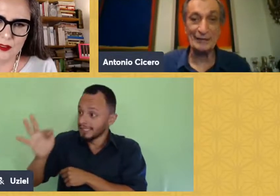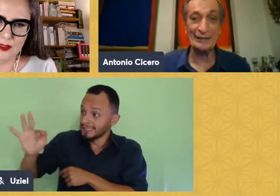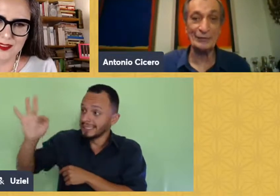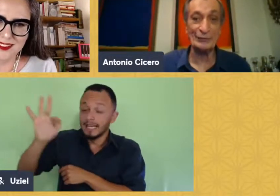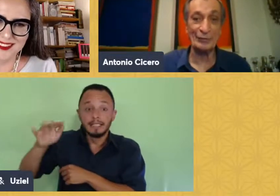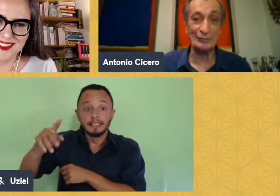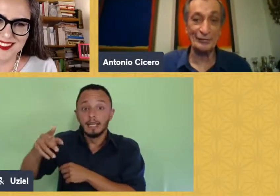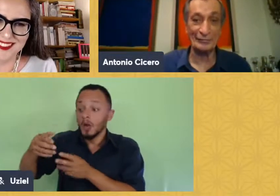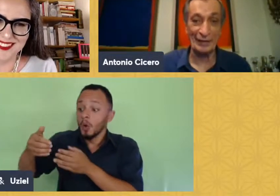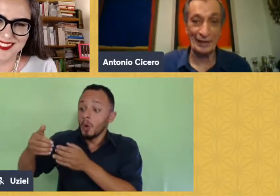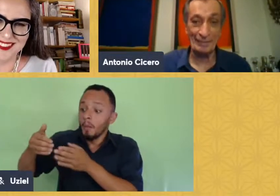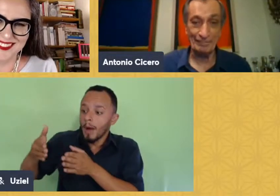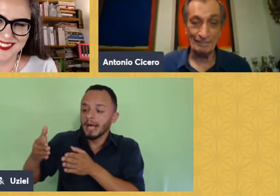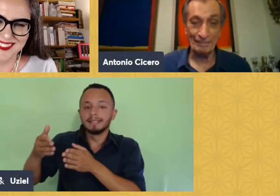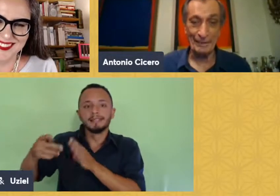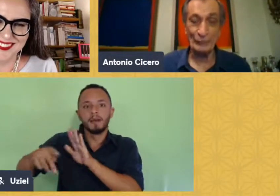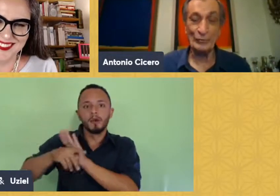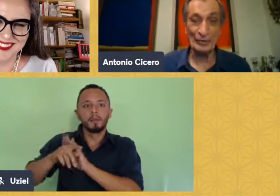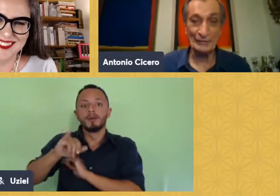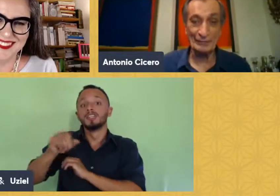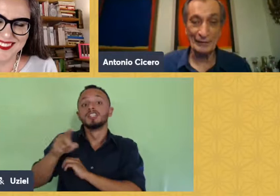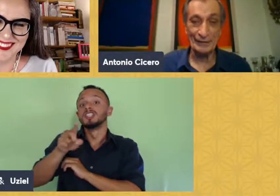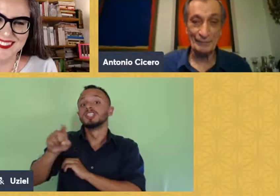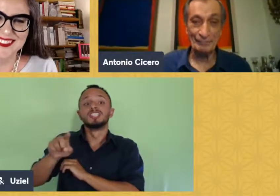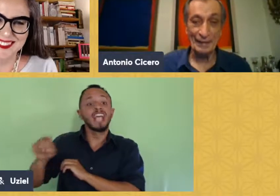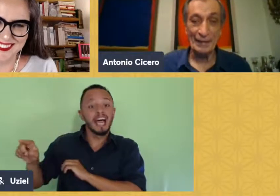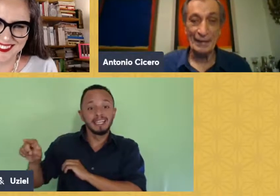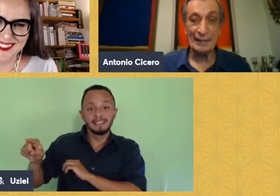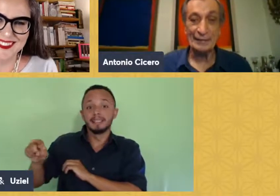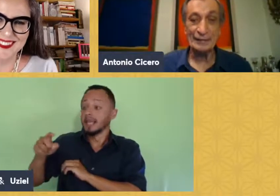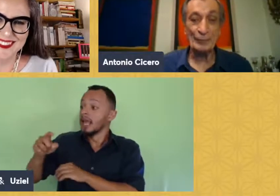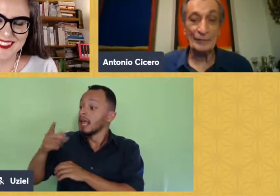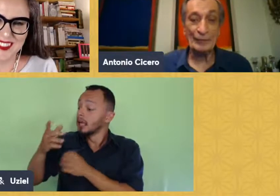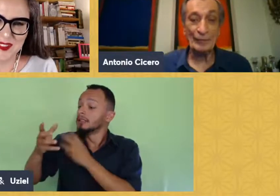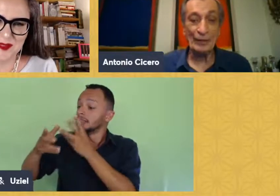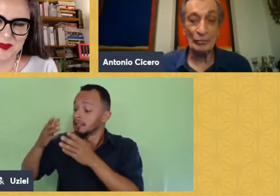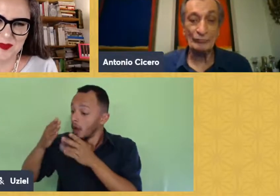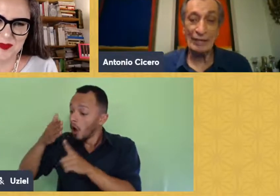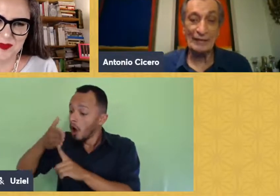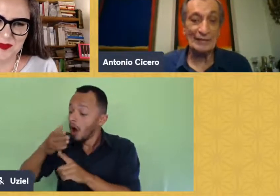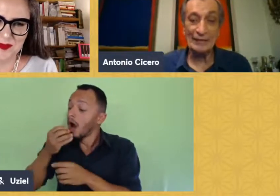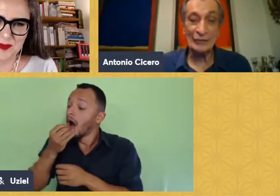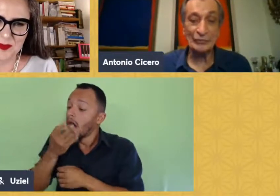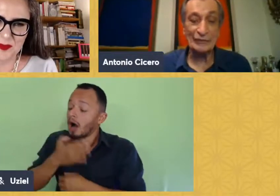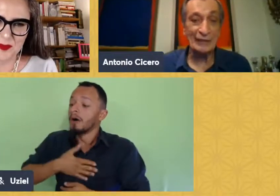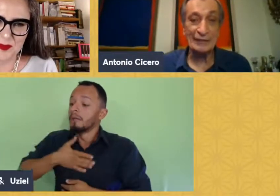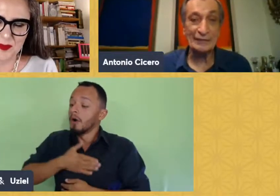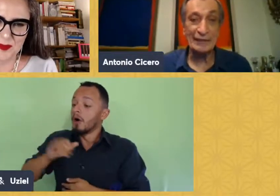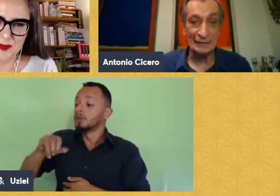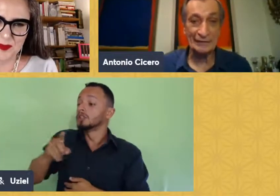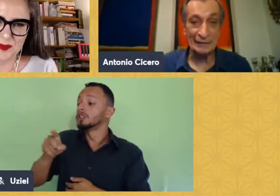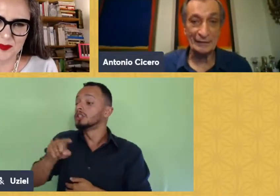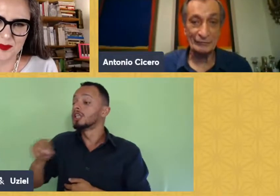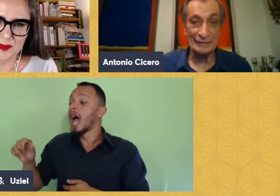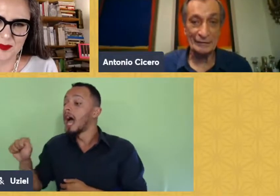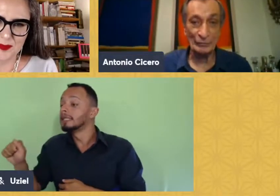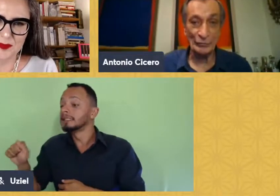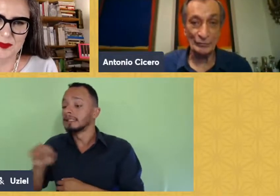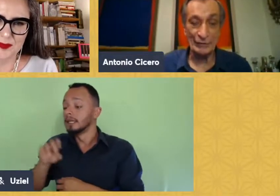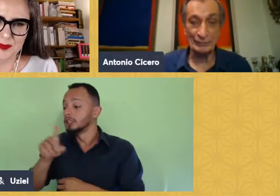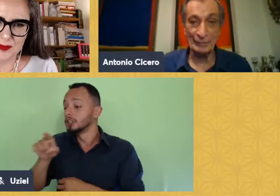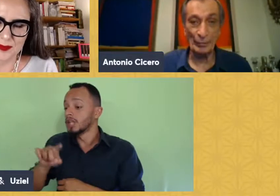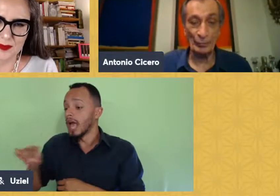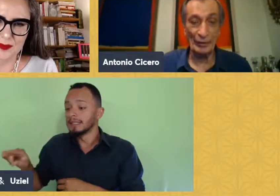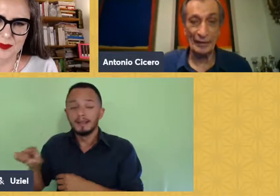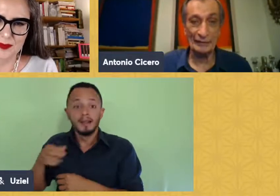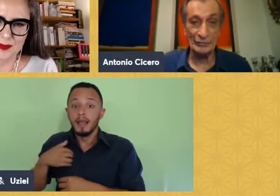intelectuais americanos, em primeiro lugar, curiosamente. Então, por exemplo, eu, na verdade, não tinha nem interesse em fazer